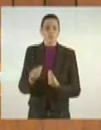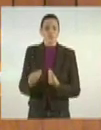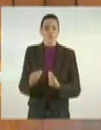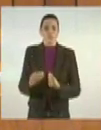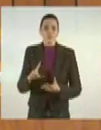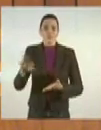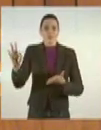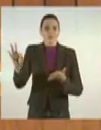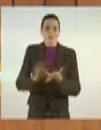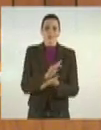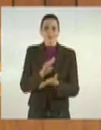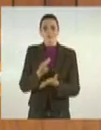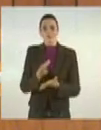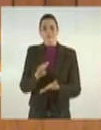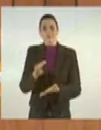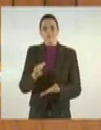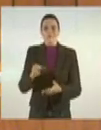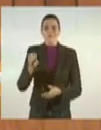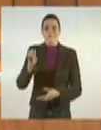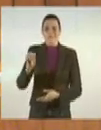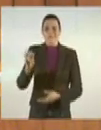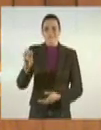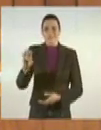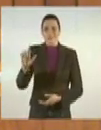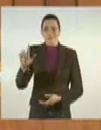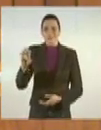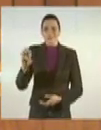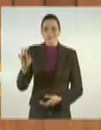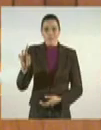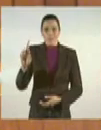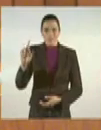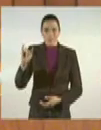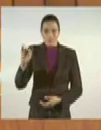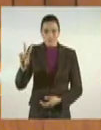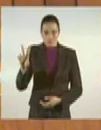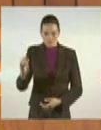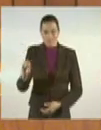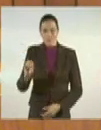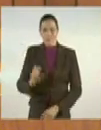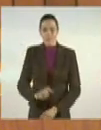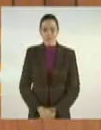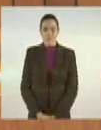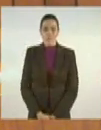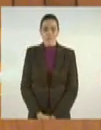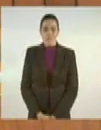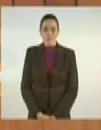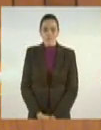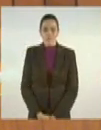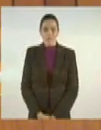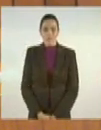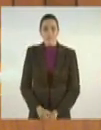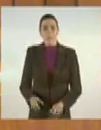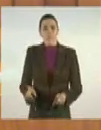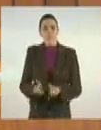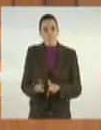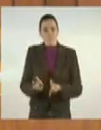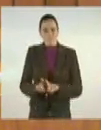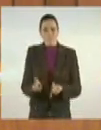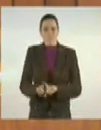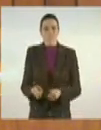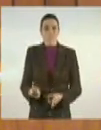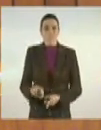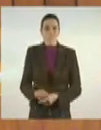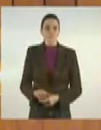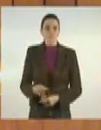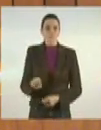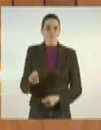meritórias nós observamos em determinados momentos que o coro se começa a encher que o coro está enchendo